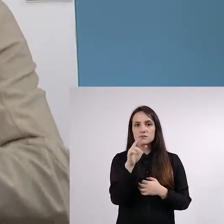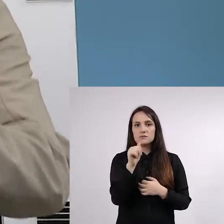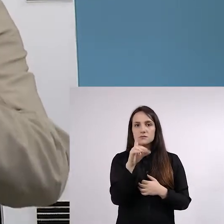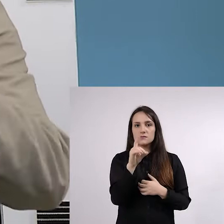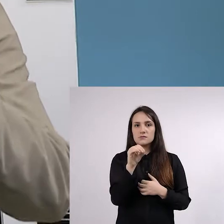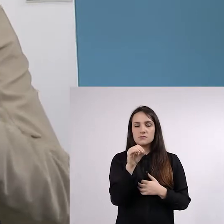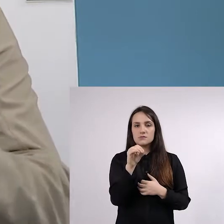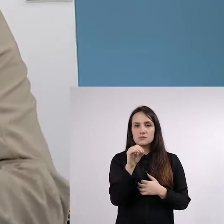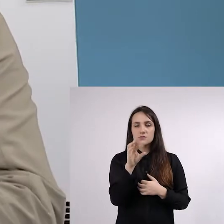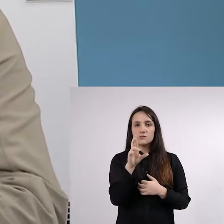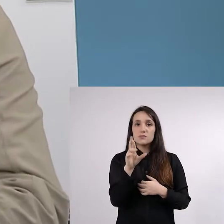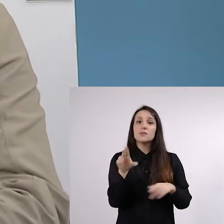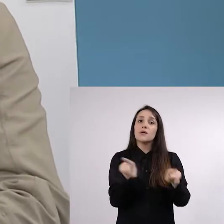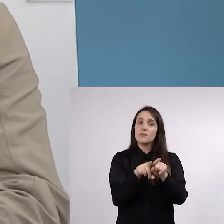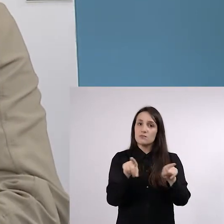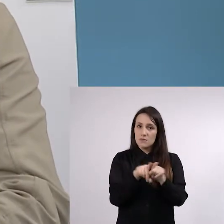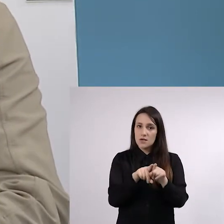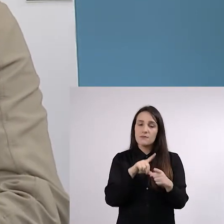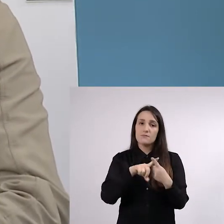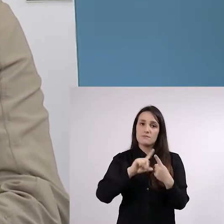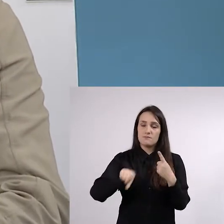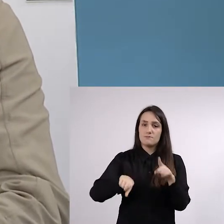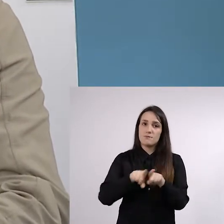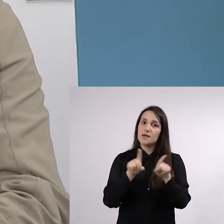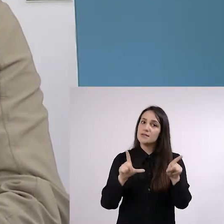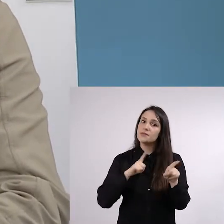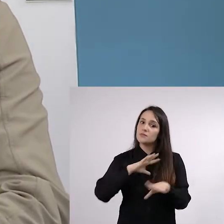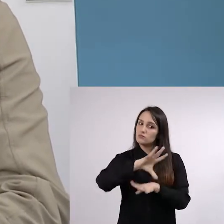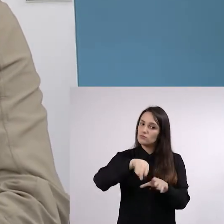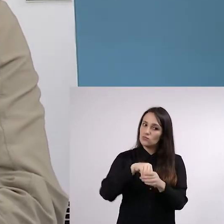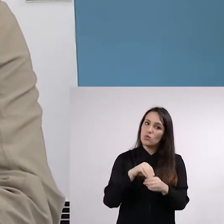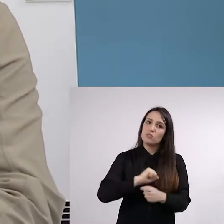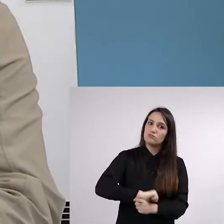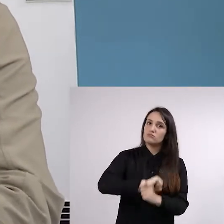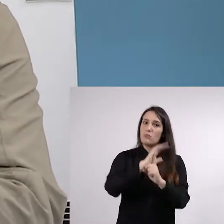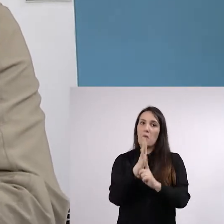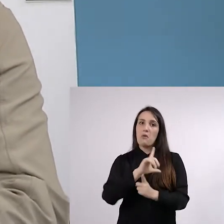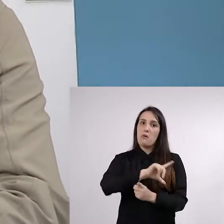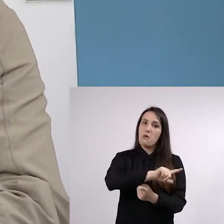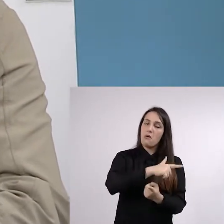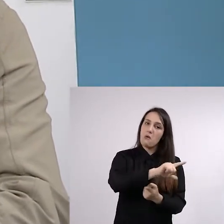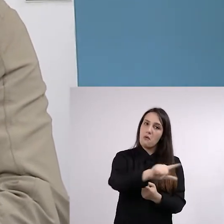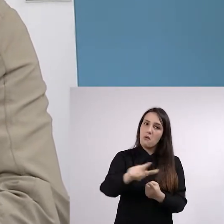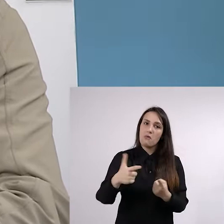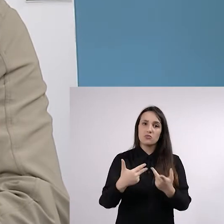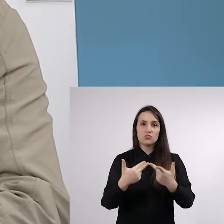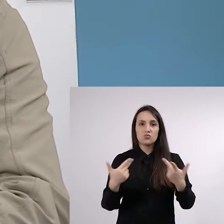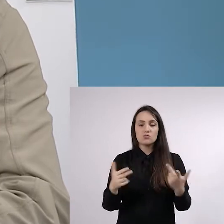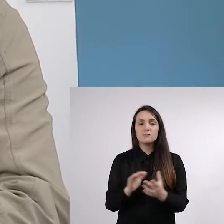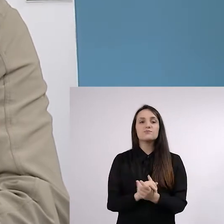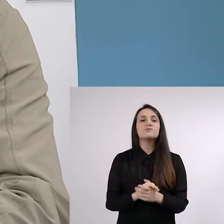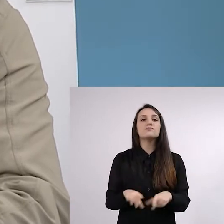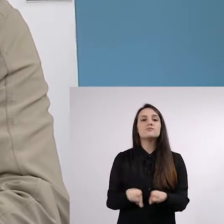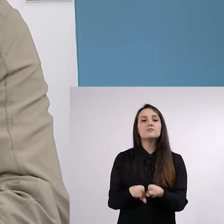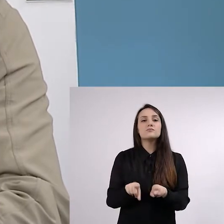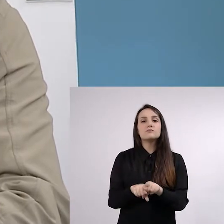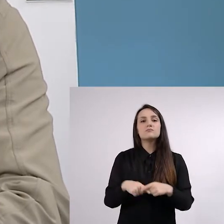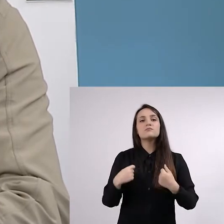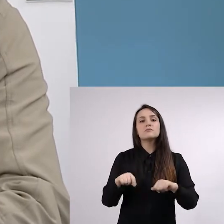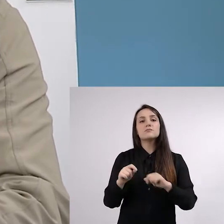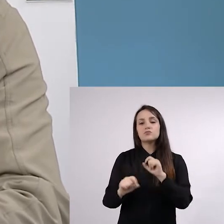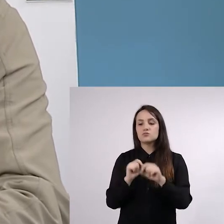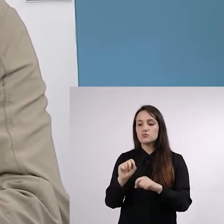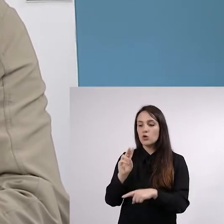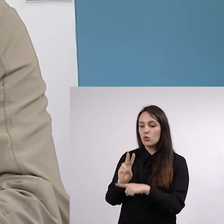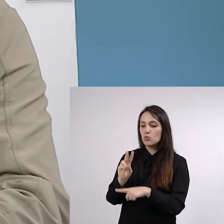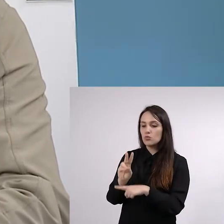Tem todo um conjunto de ações para fazer com que esse sistema de saúde esteja preparado. Nós temos que trabalhar um arco